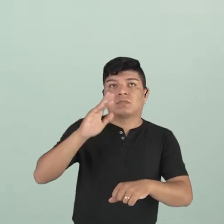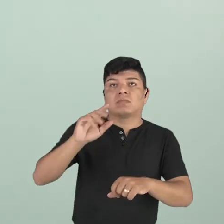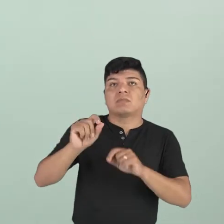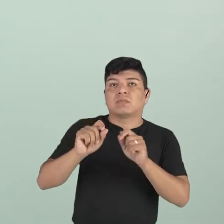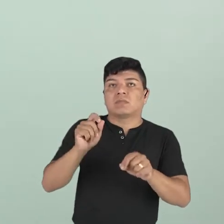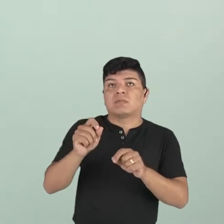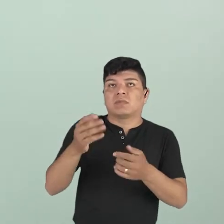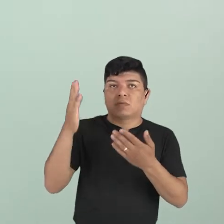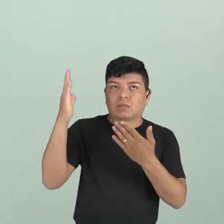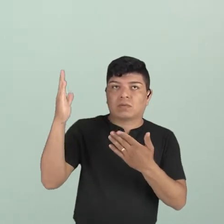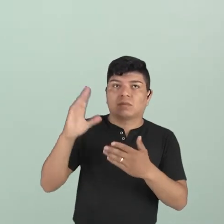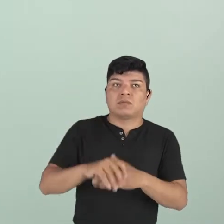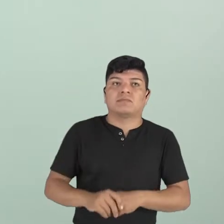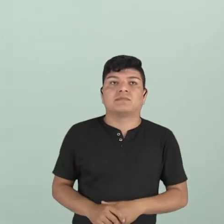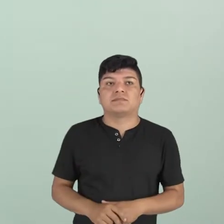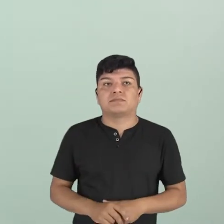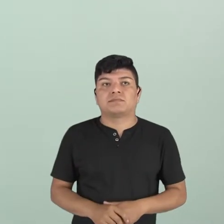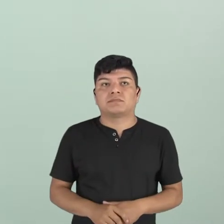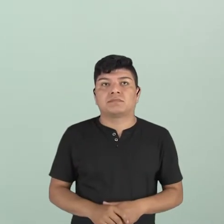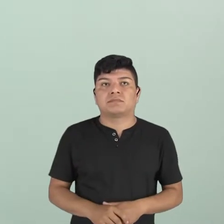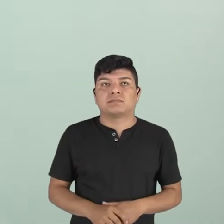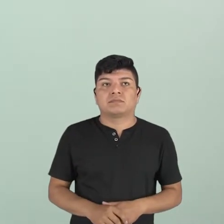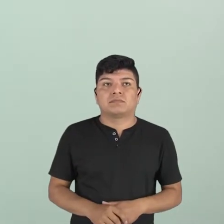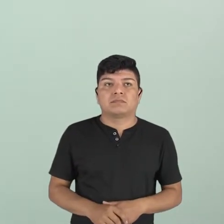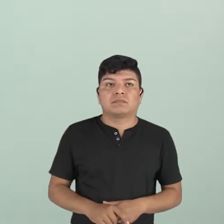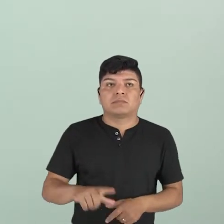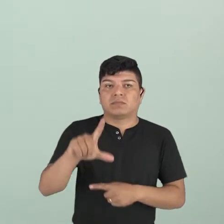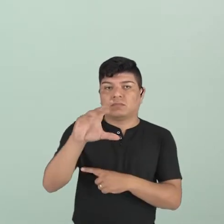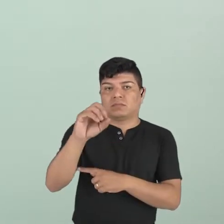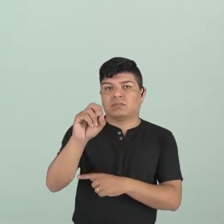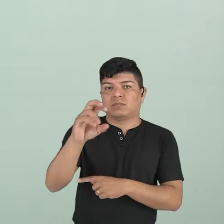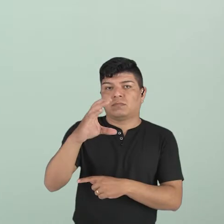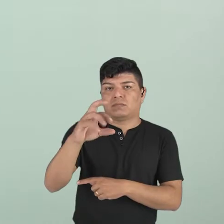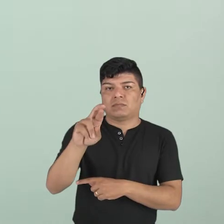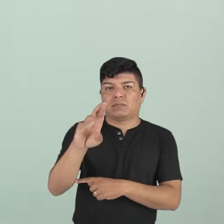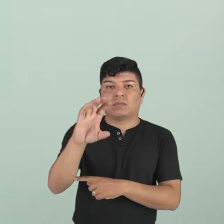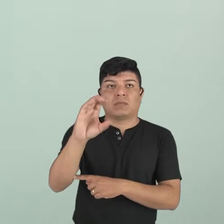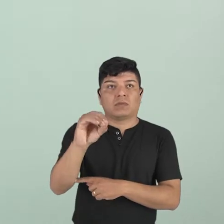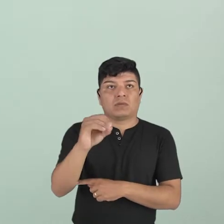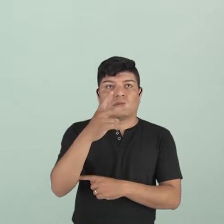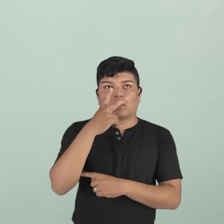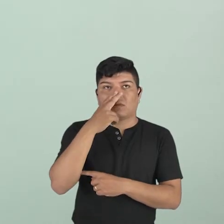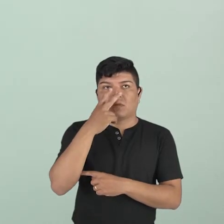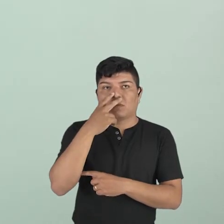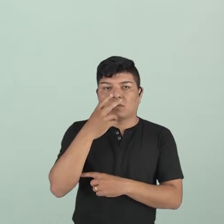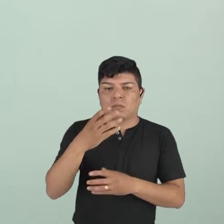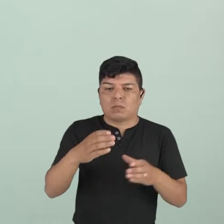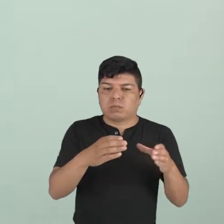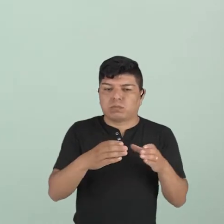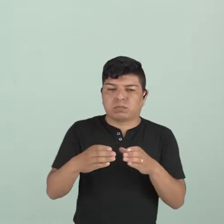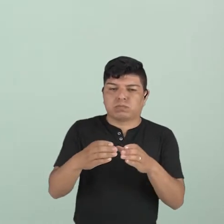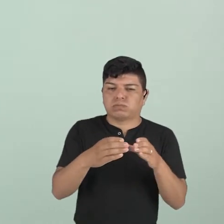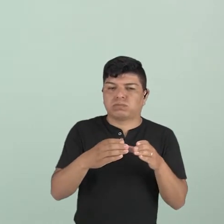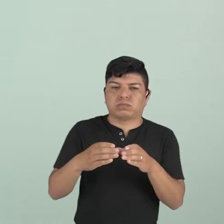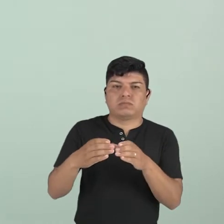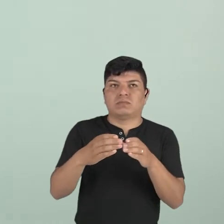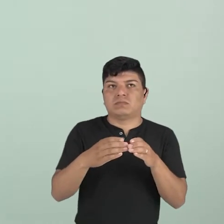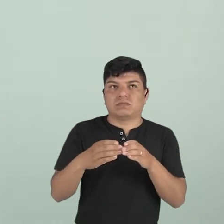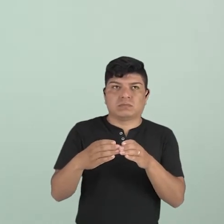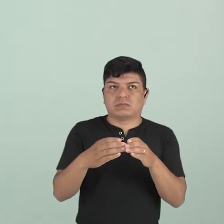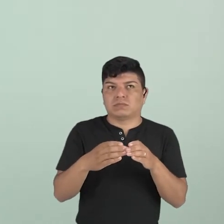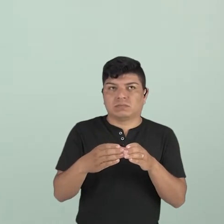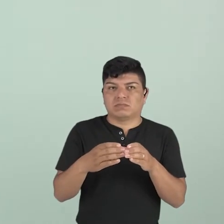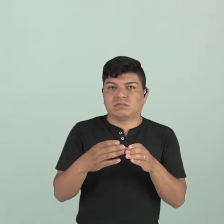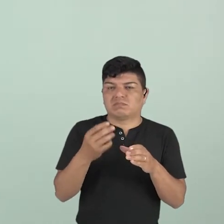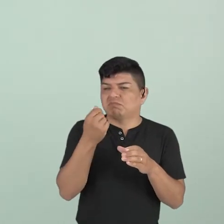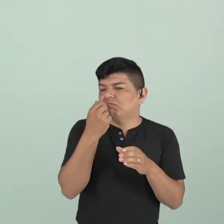que é o milho. Então, locro carreteiro, né? É tipo um ensopado, né? Não me perguntem o